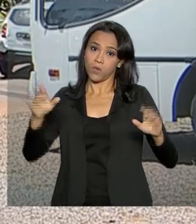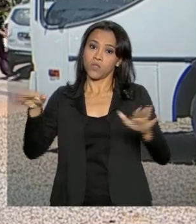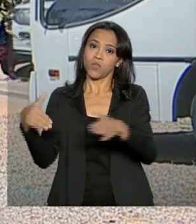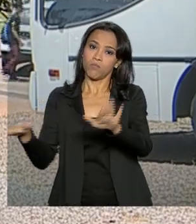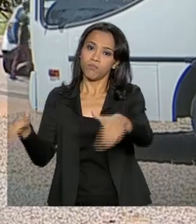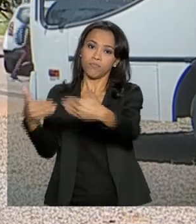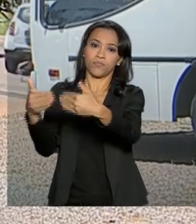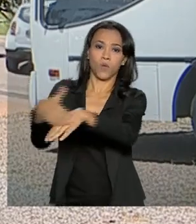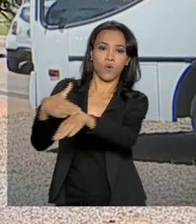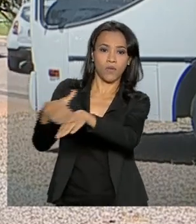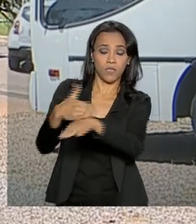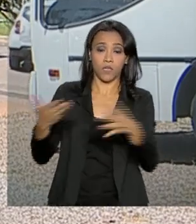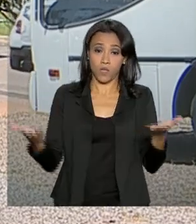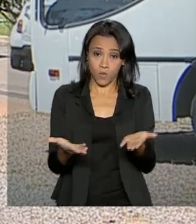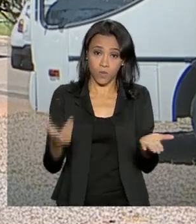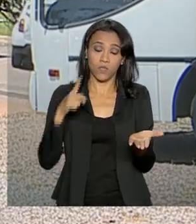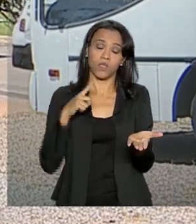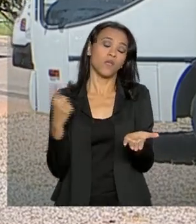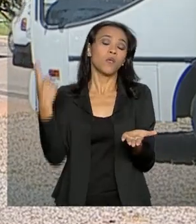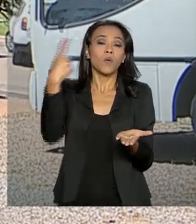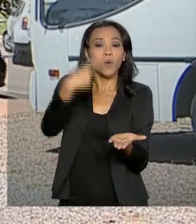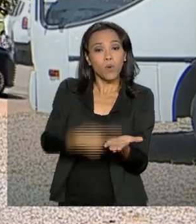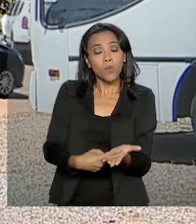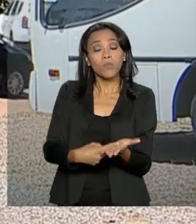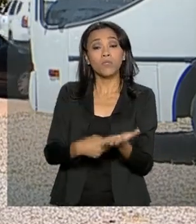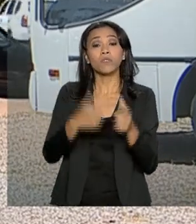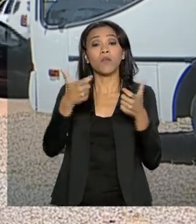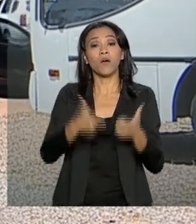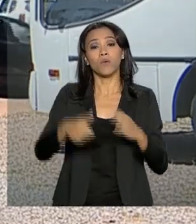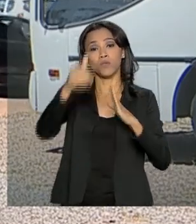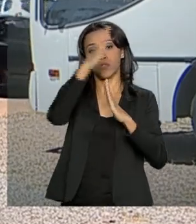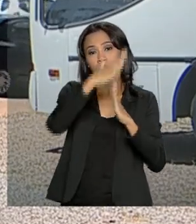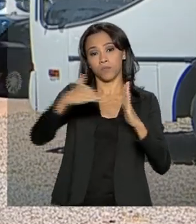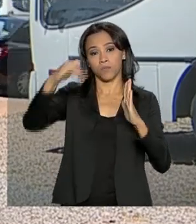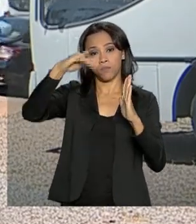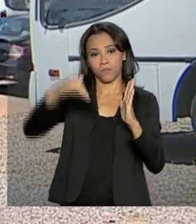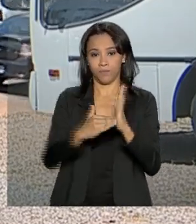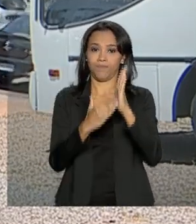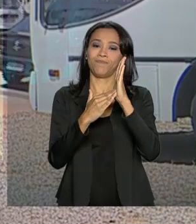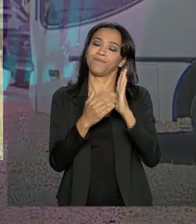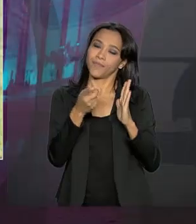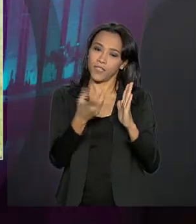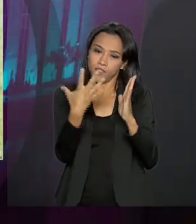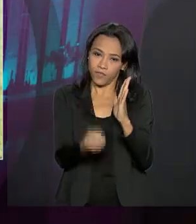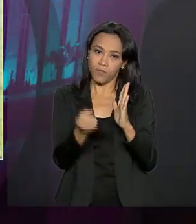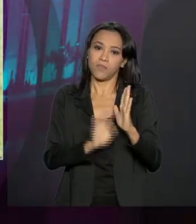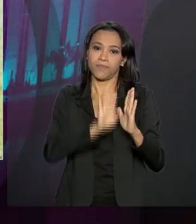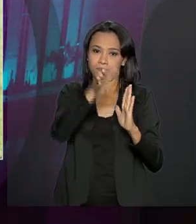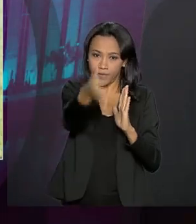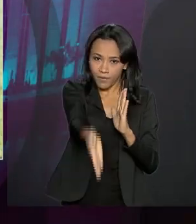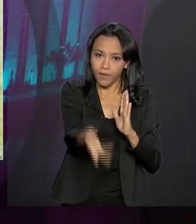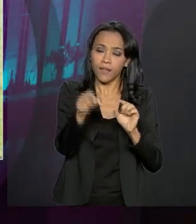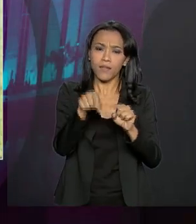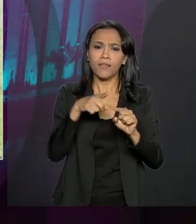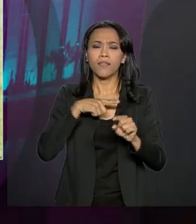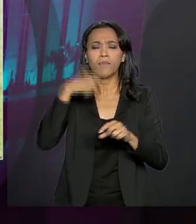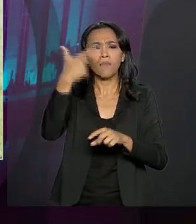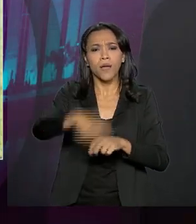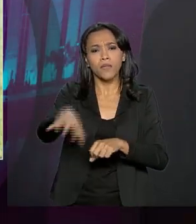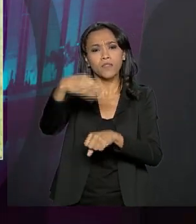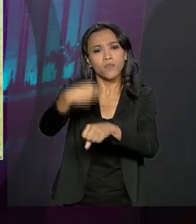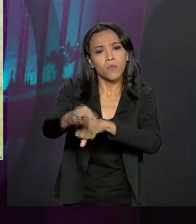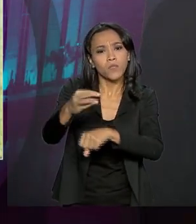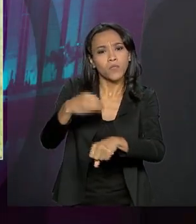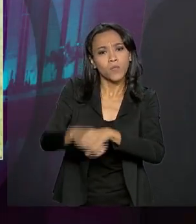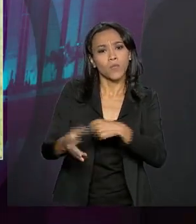já cumpre a agenda no Palácio da Alvorada. E é para lá que nós vamos ao vivo com a repórter Luana Karen, que tem mais informações